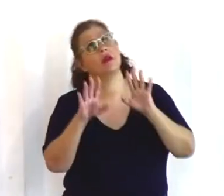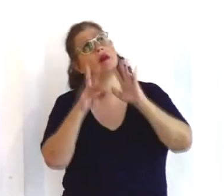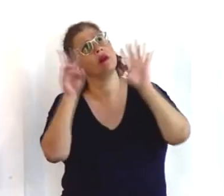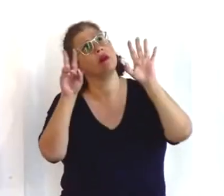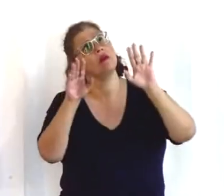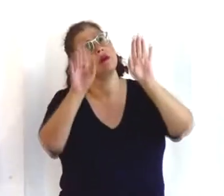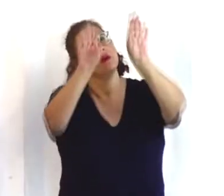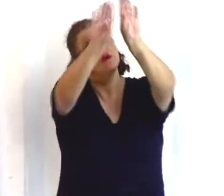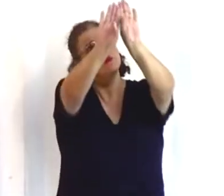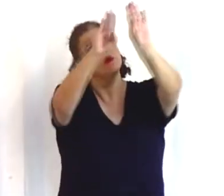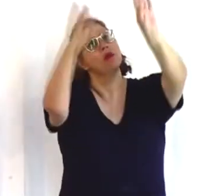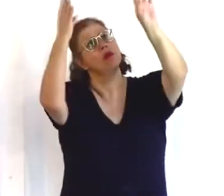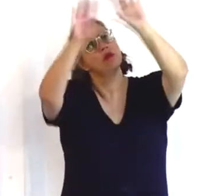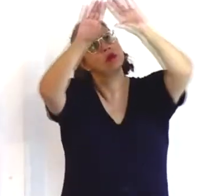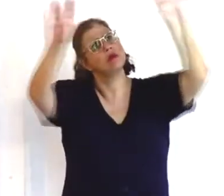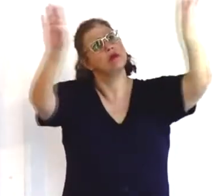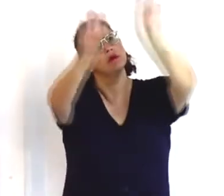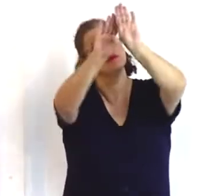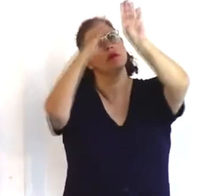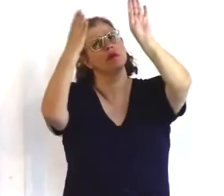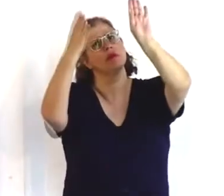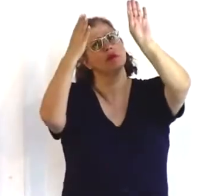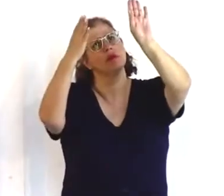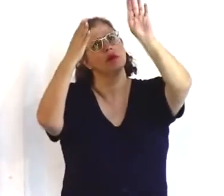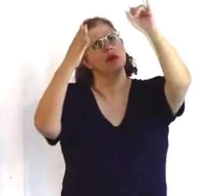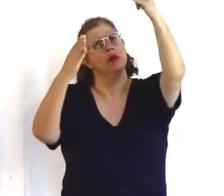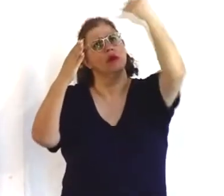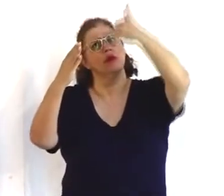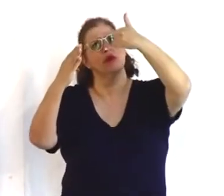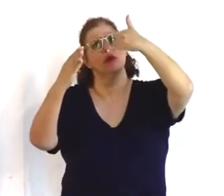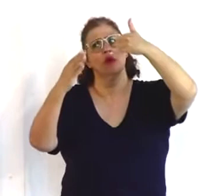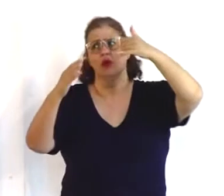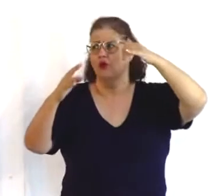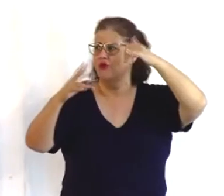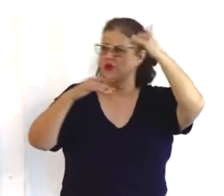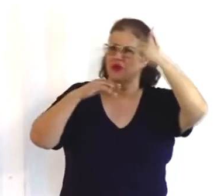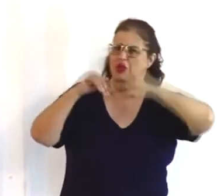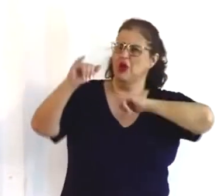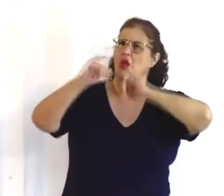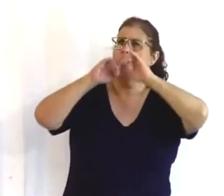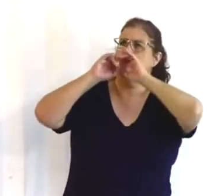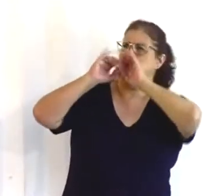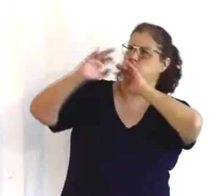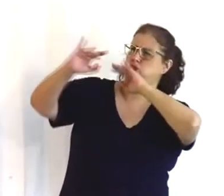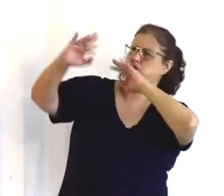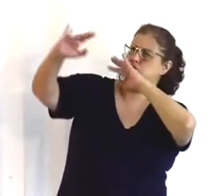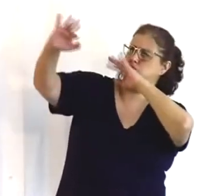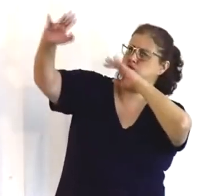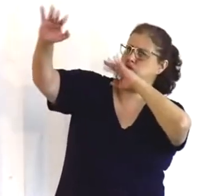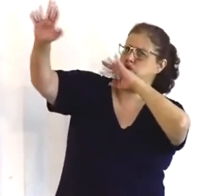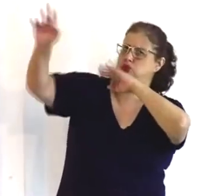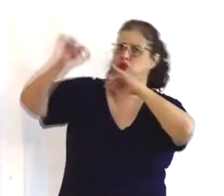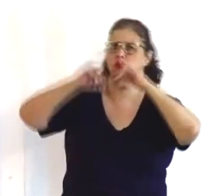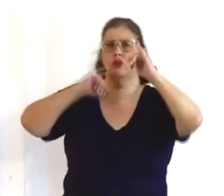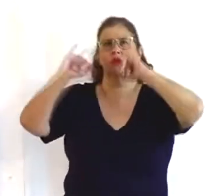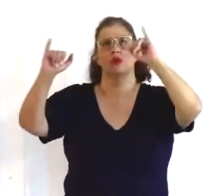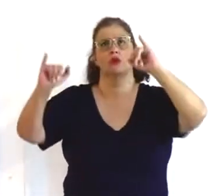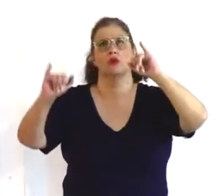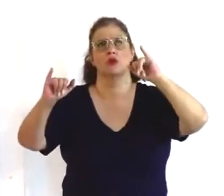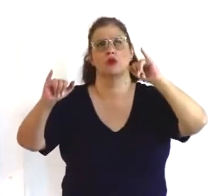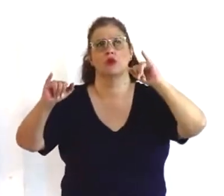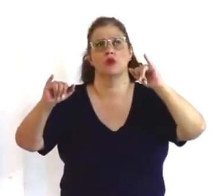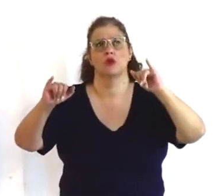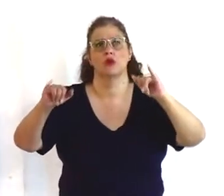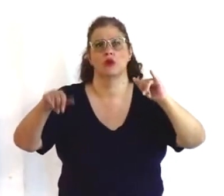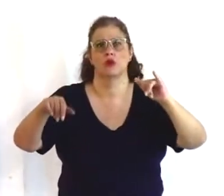como também a primeira voz que ouviu, como de trombeta, ao falar comigo, dizendo: sobe para